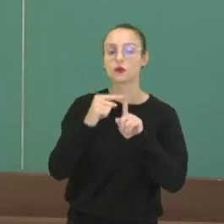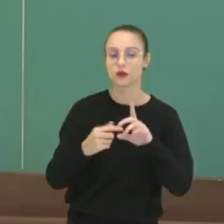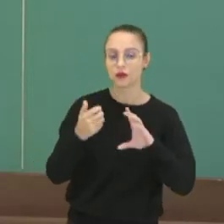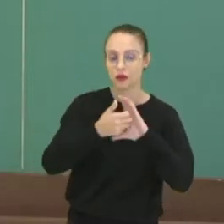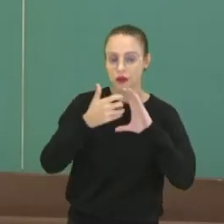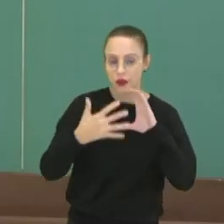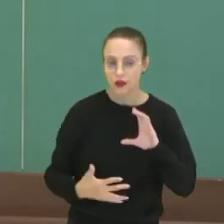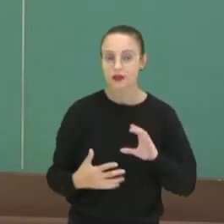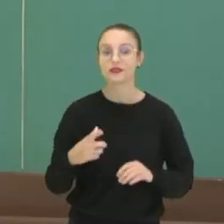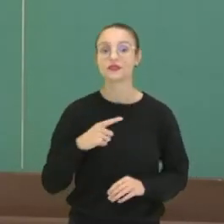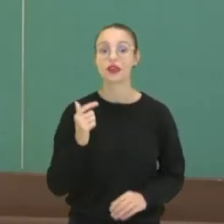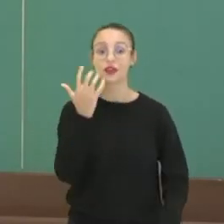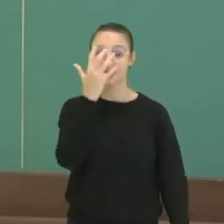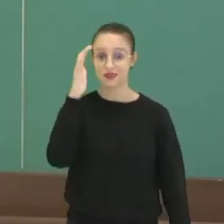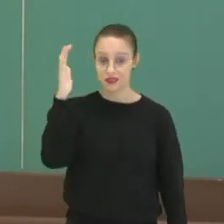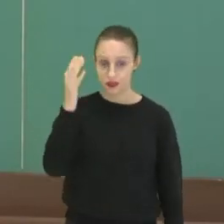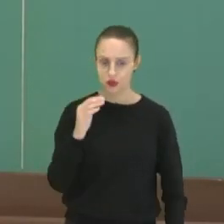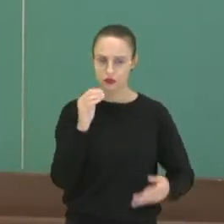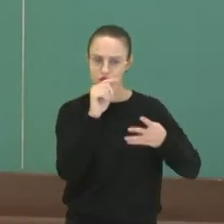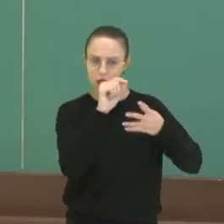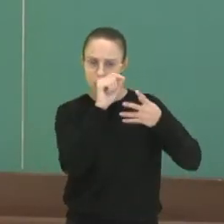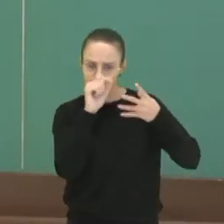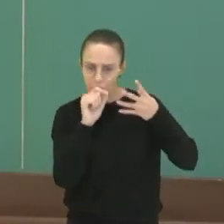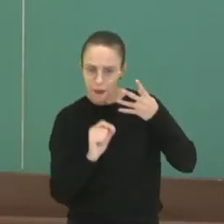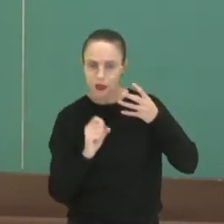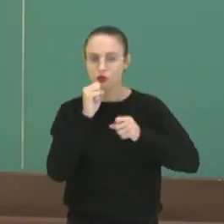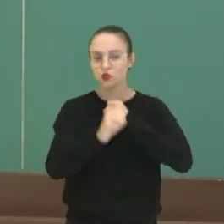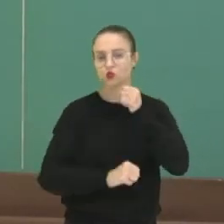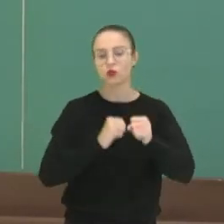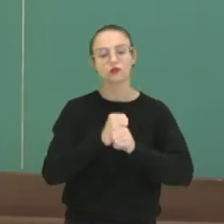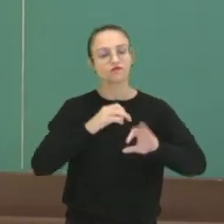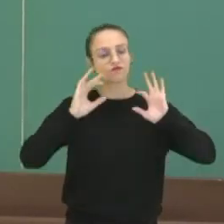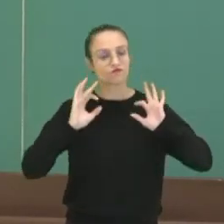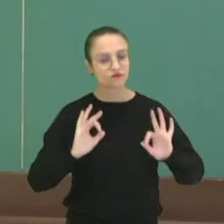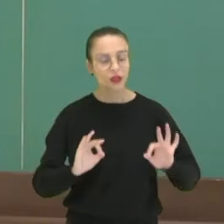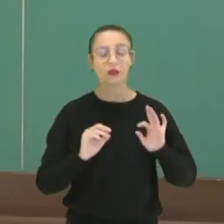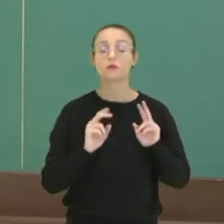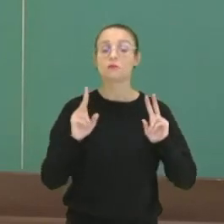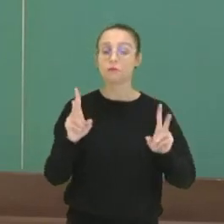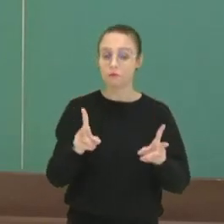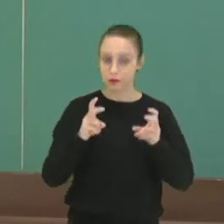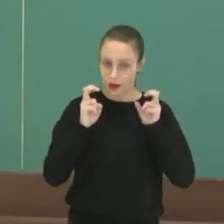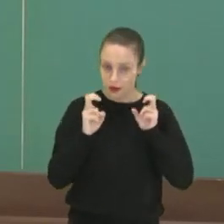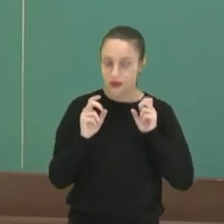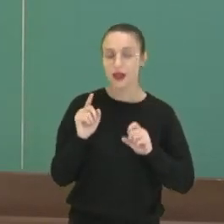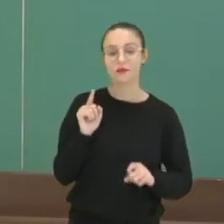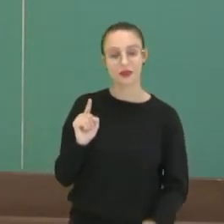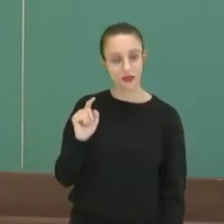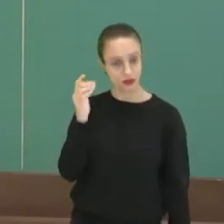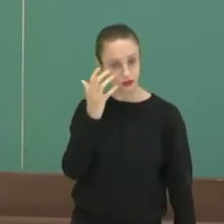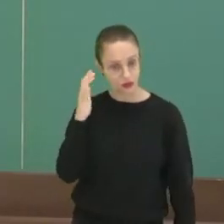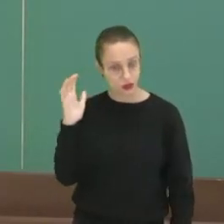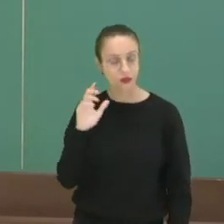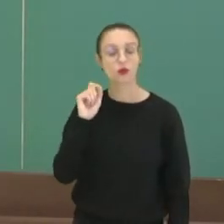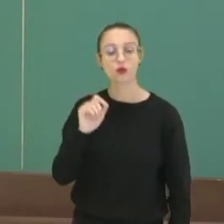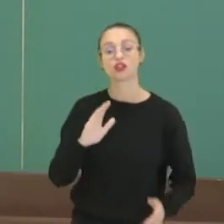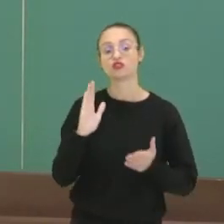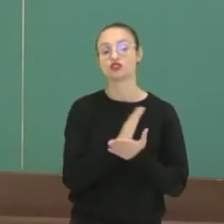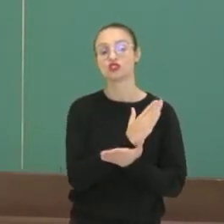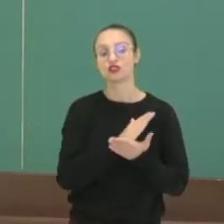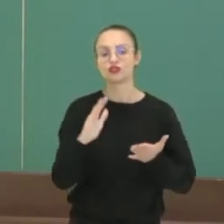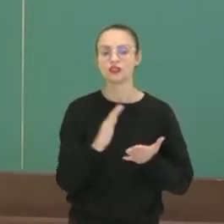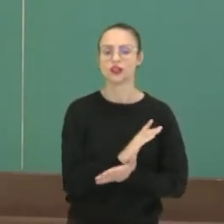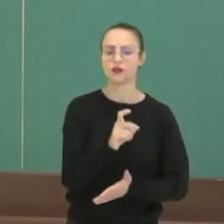ano bem definidas, bem diferenciadas. Nós conseguimos perceber no clima subtropical essa divisão